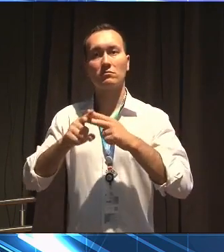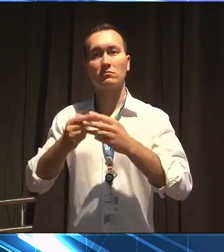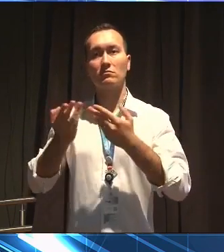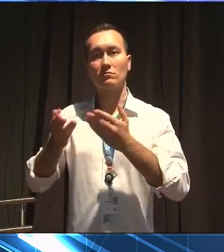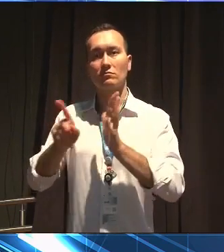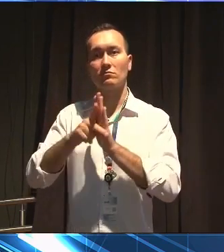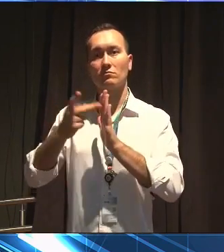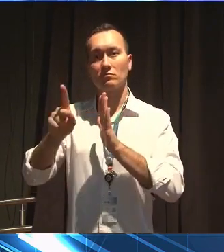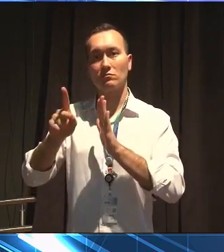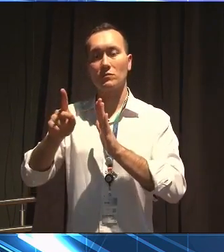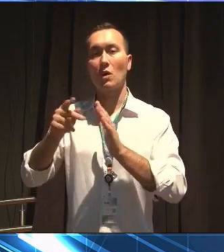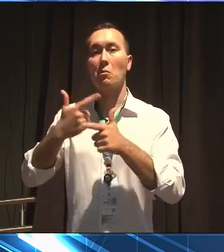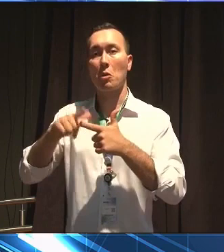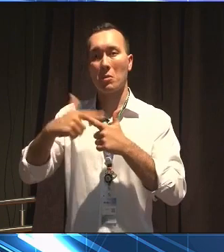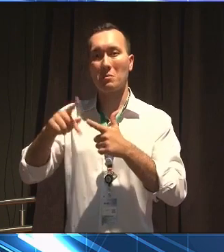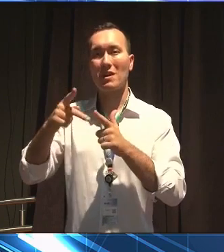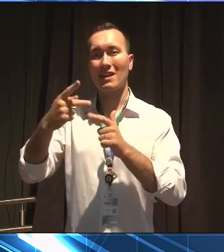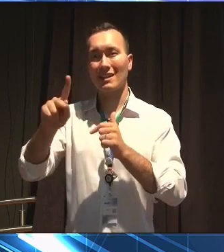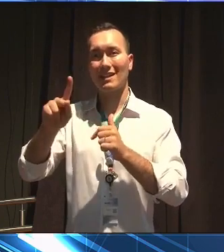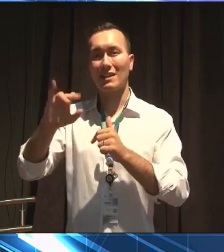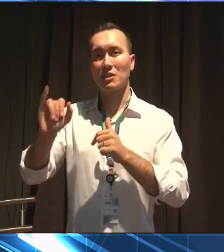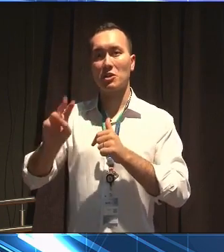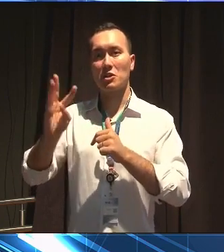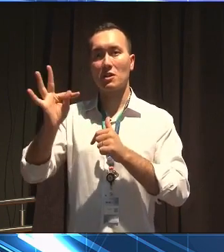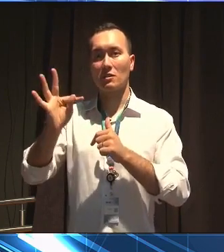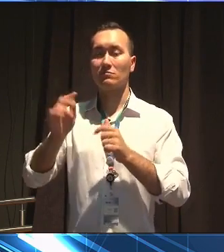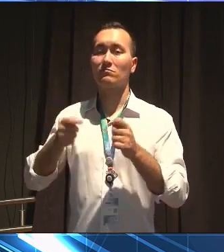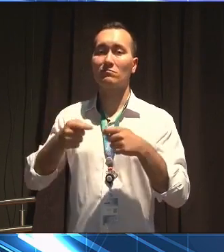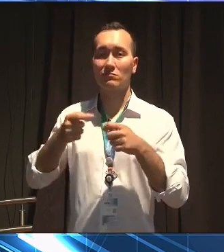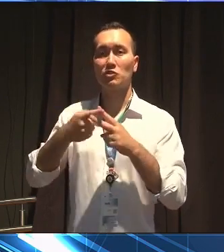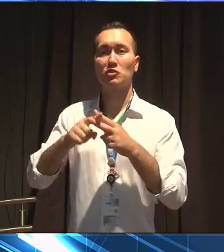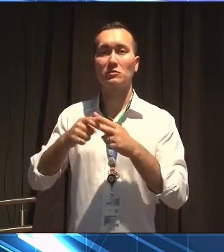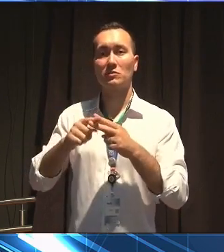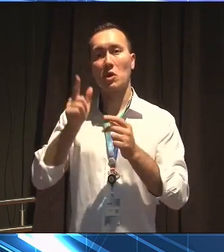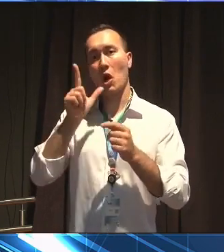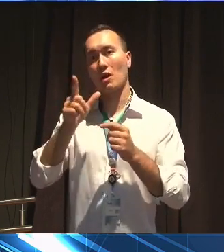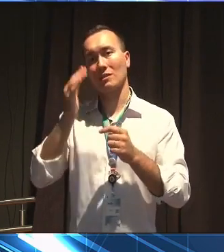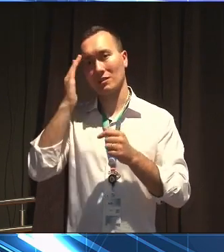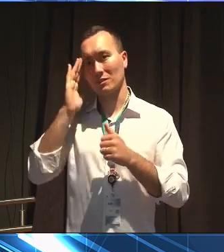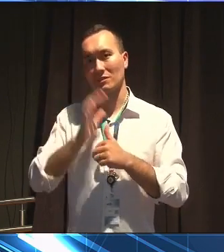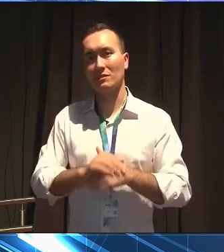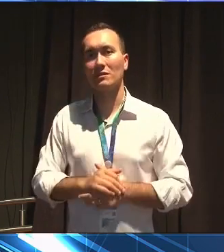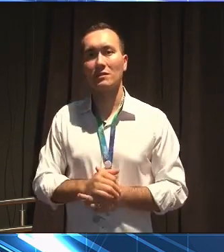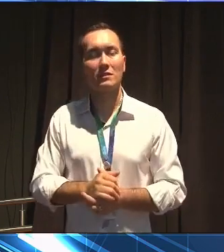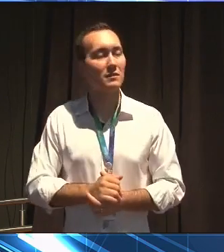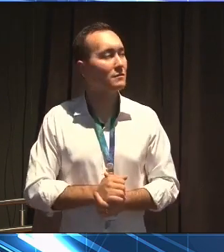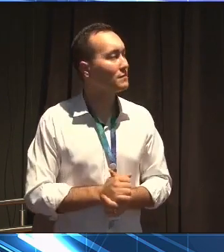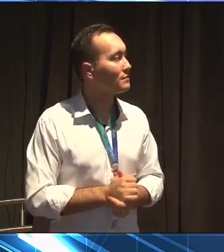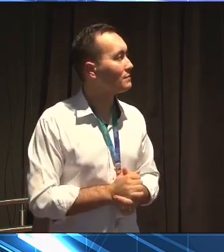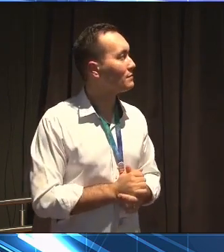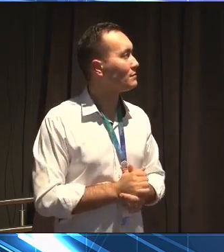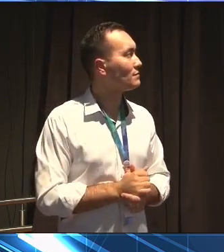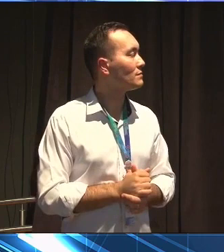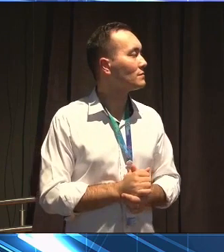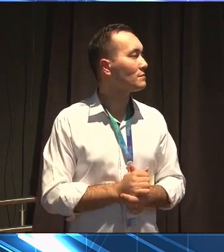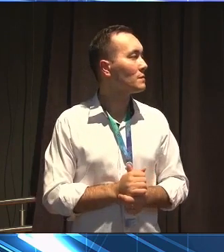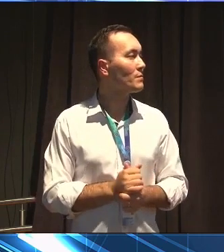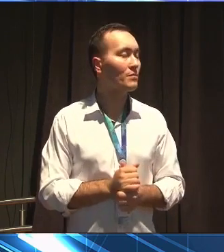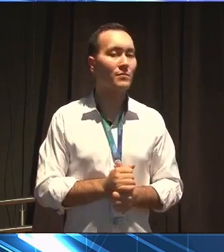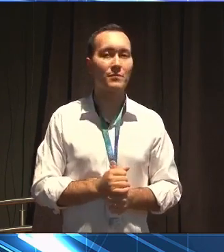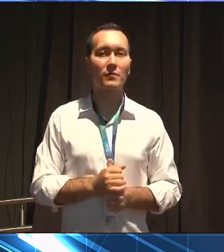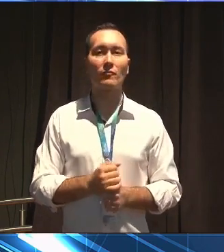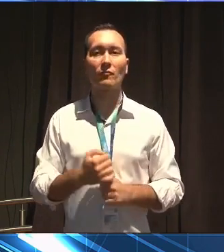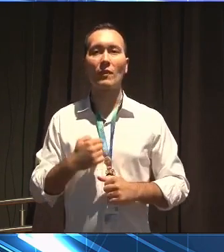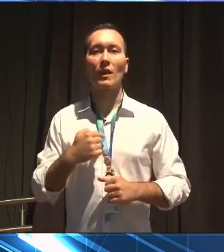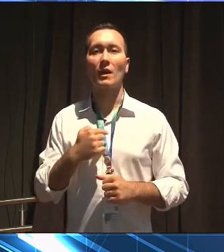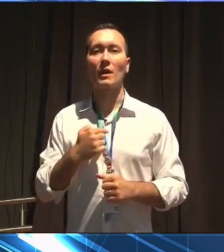que é a diferença do JWT para o cookie? Essencialmente, eu tenho que compartilhar o cookie, eu tenho que